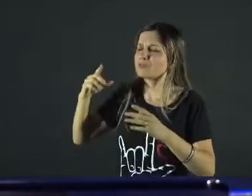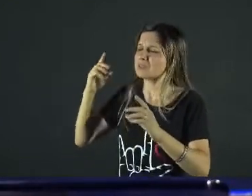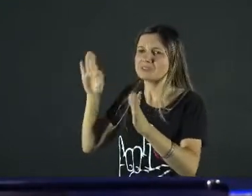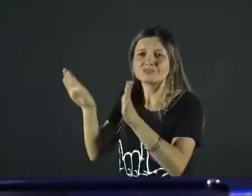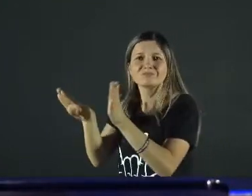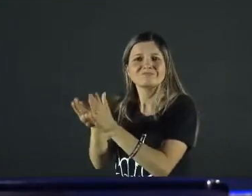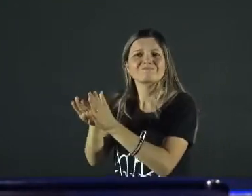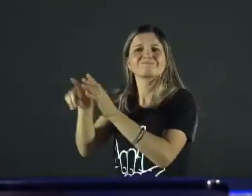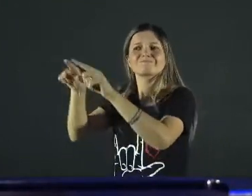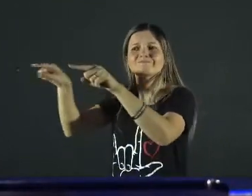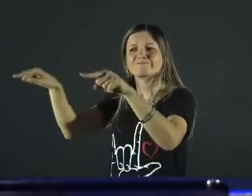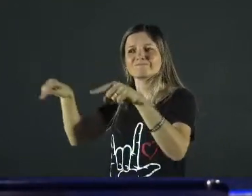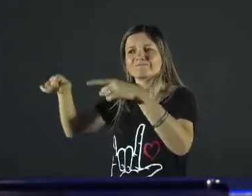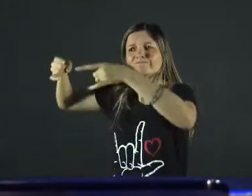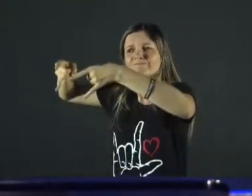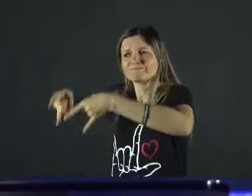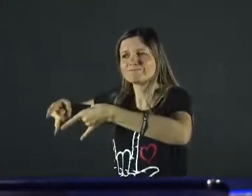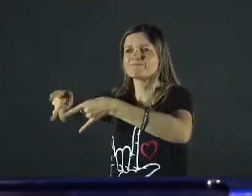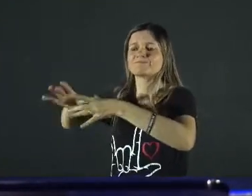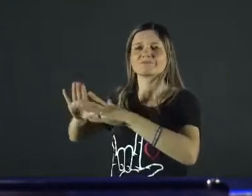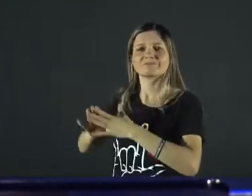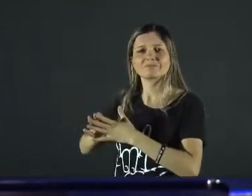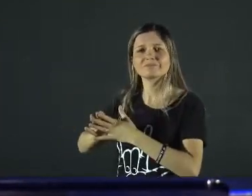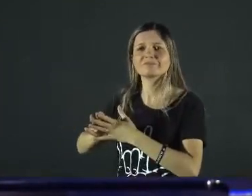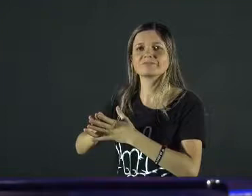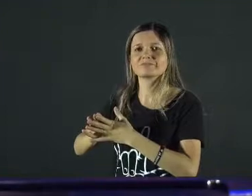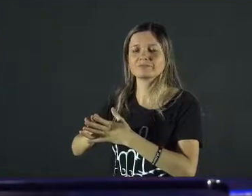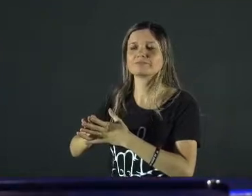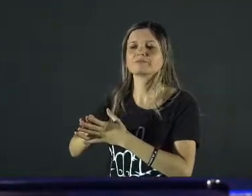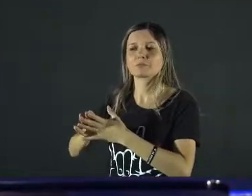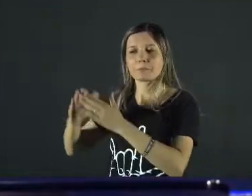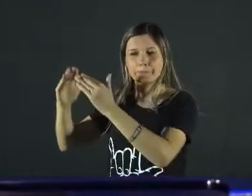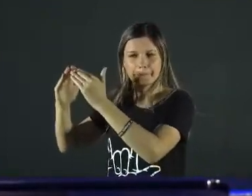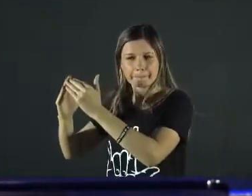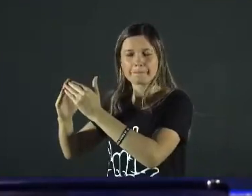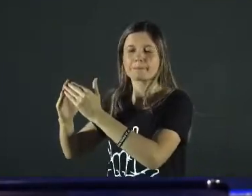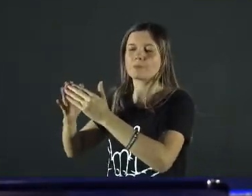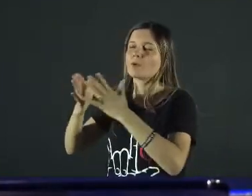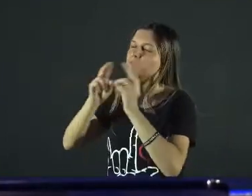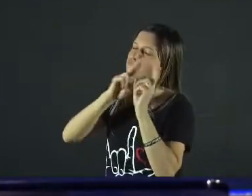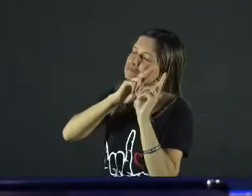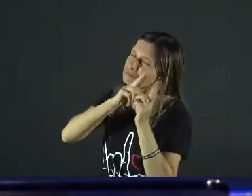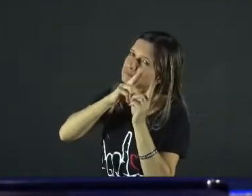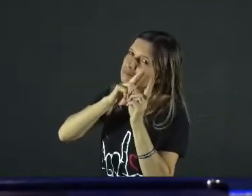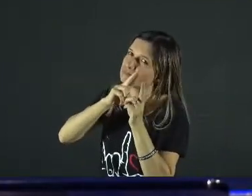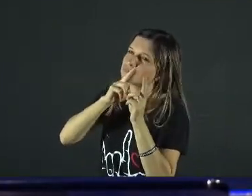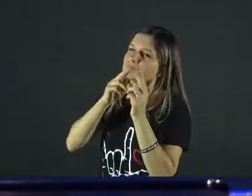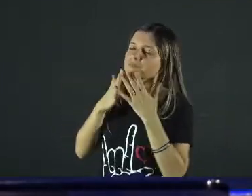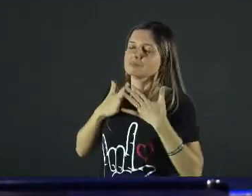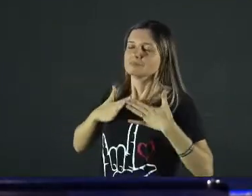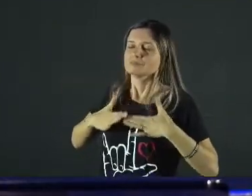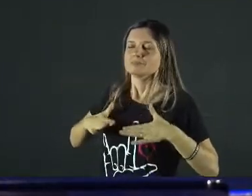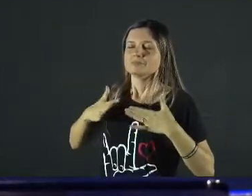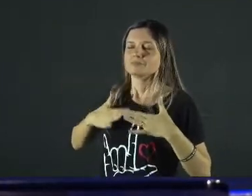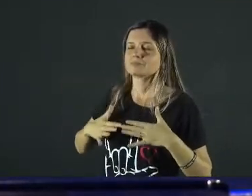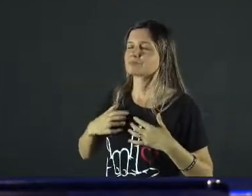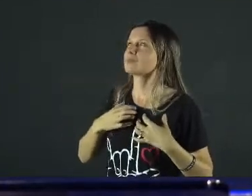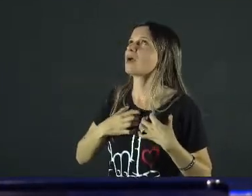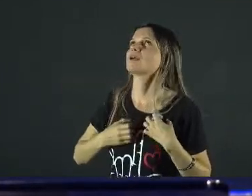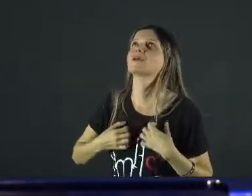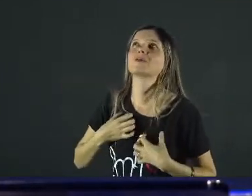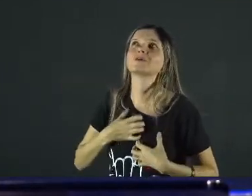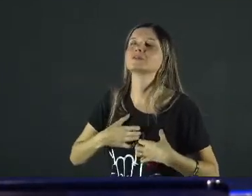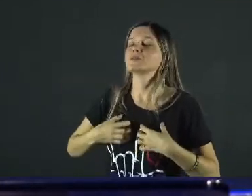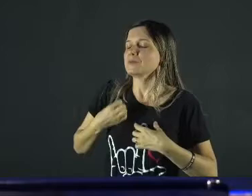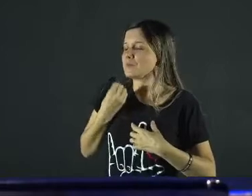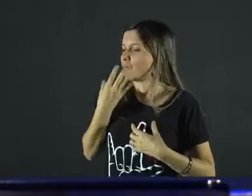Sunem, ele entrou naquele cômodo daquela casa e ele repousou. E ele se sentiu tão bem